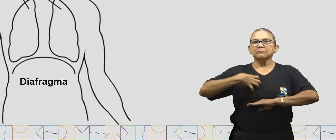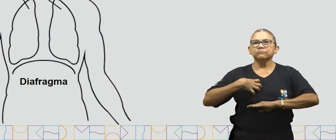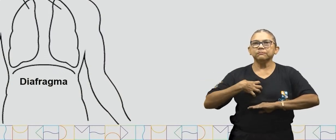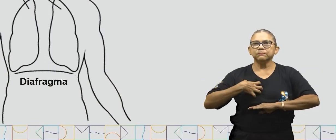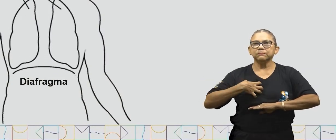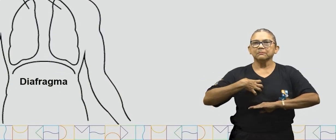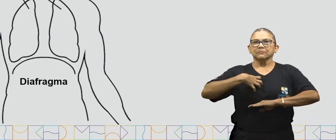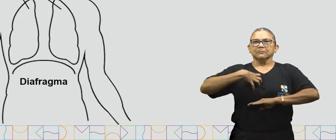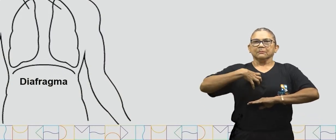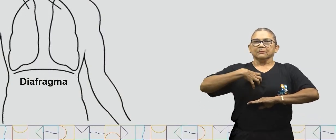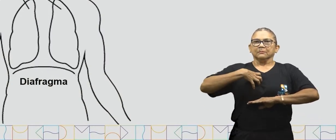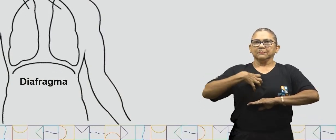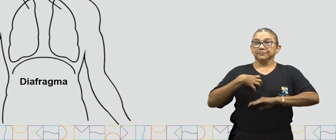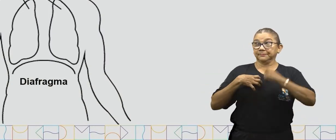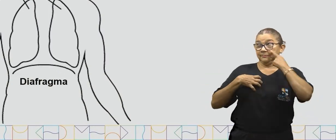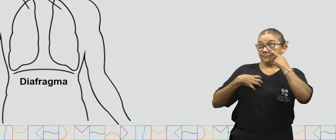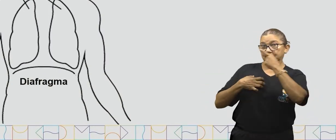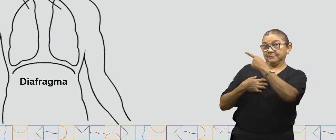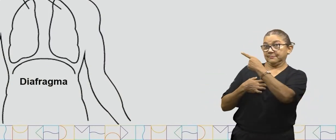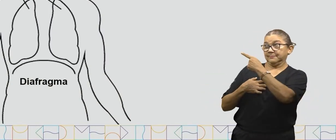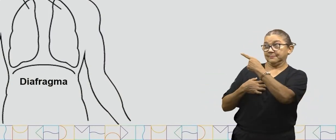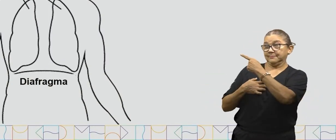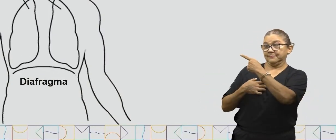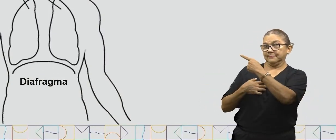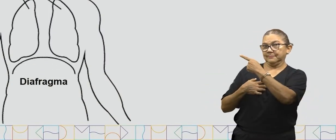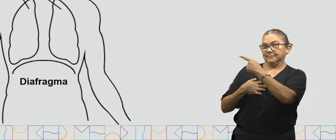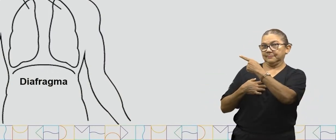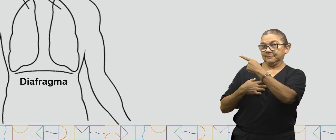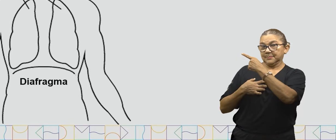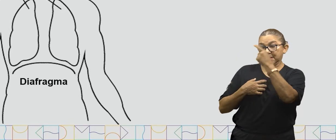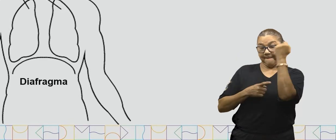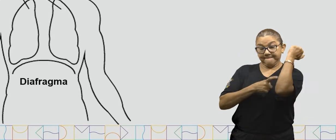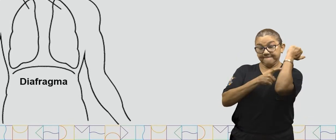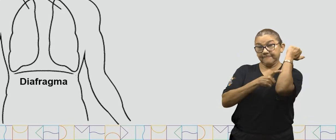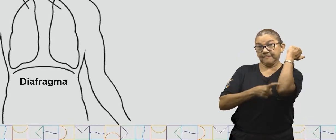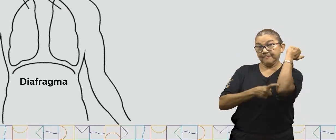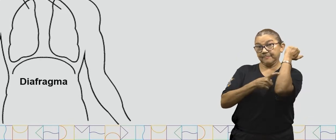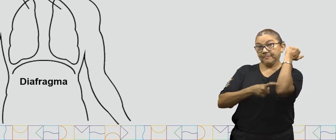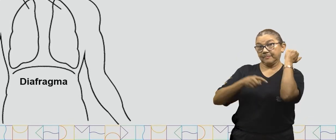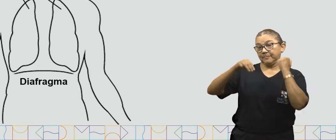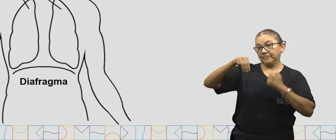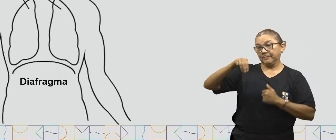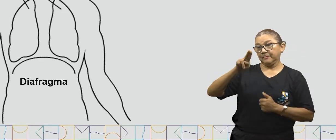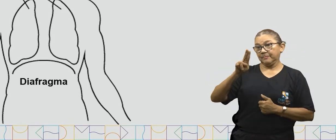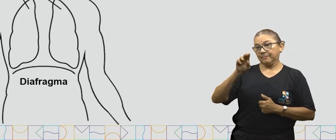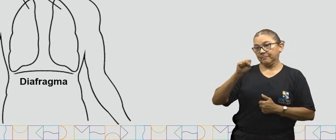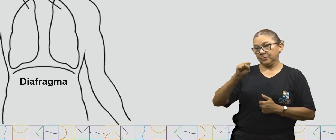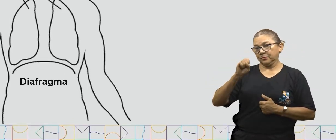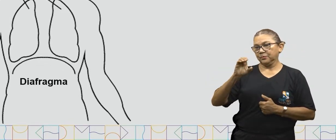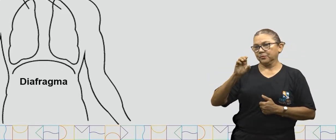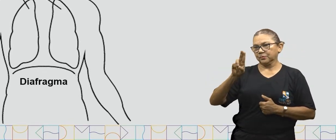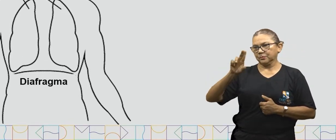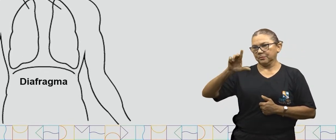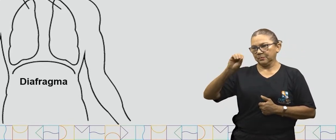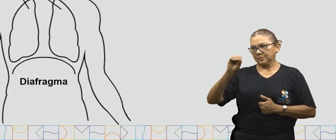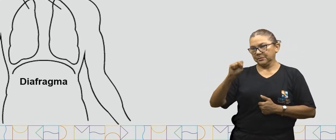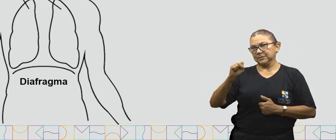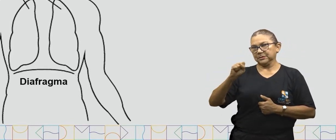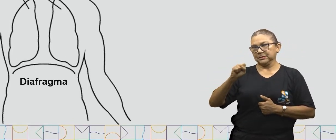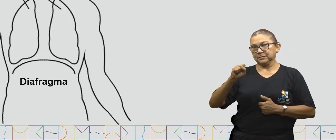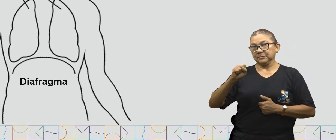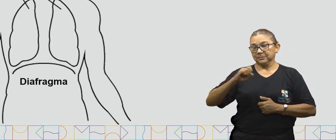e expiração ocorre com o auxílio de alguns músculos, os intercostais e o